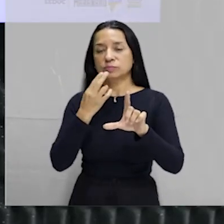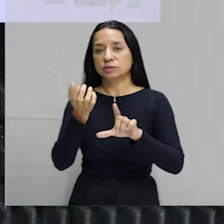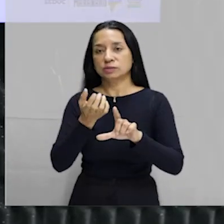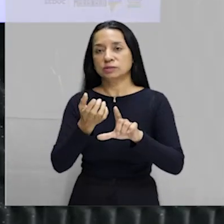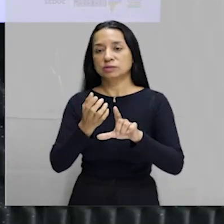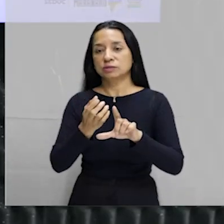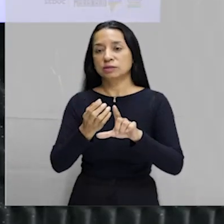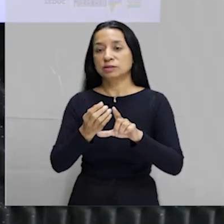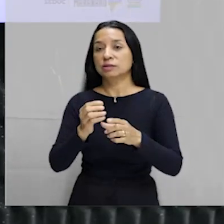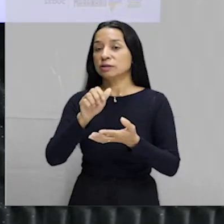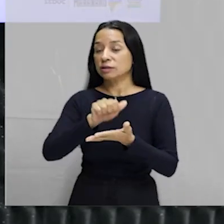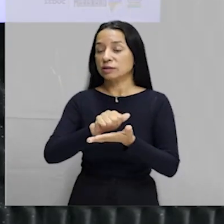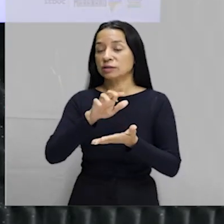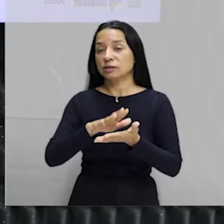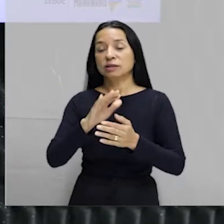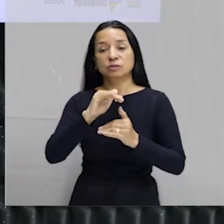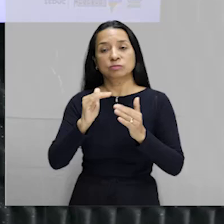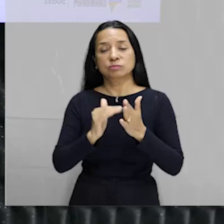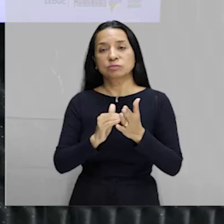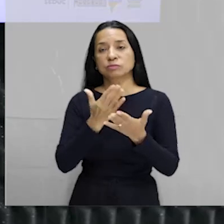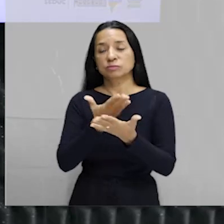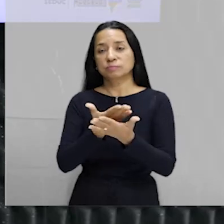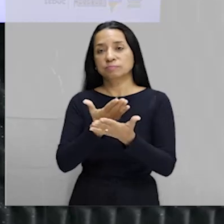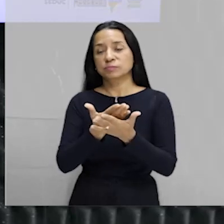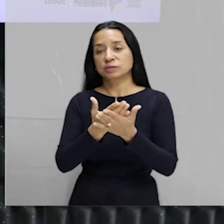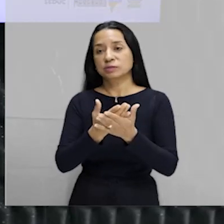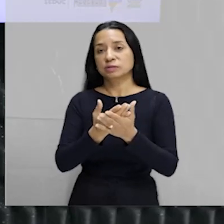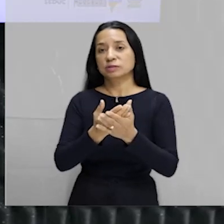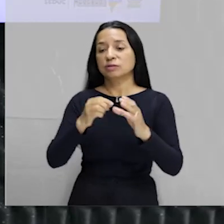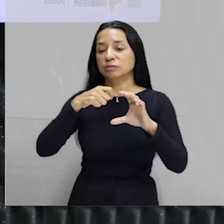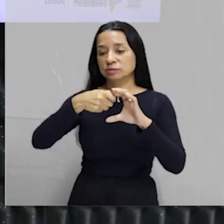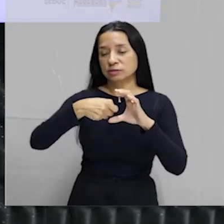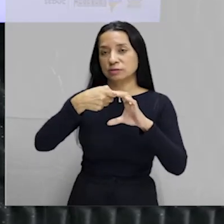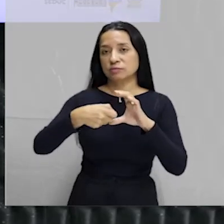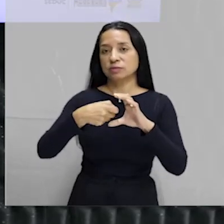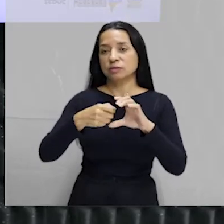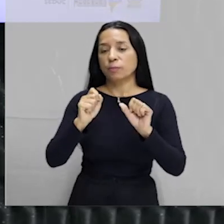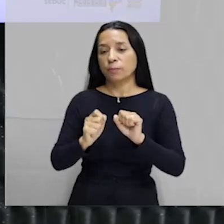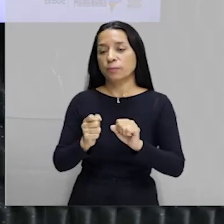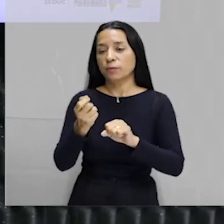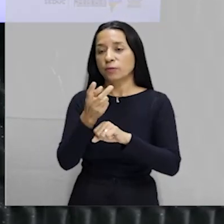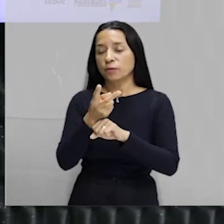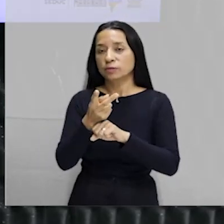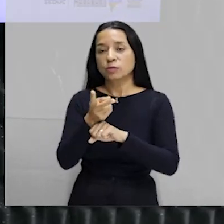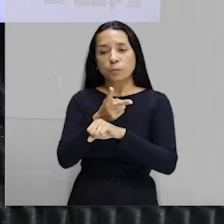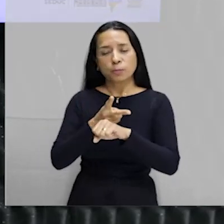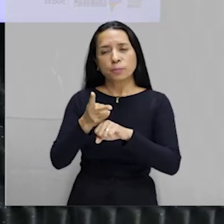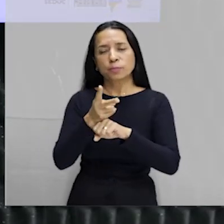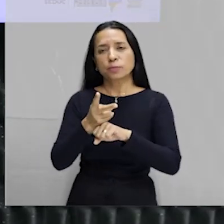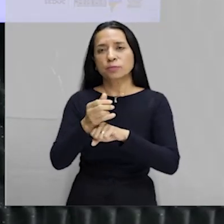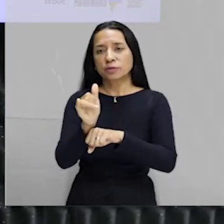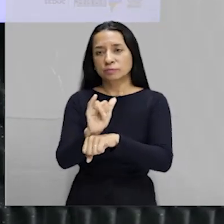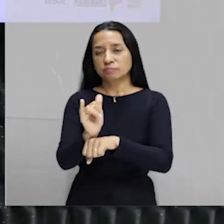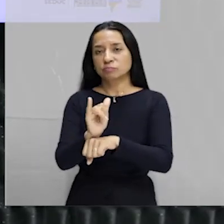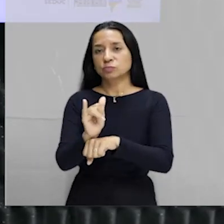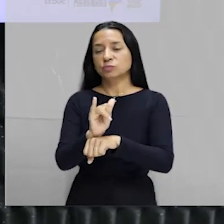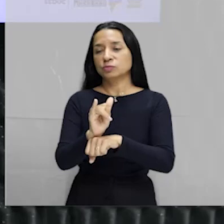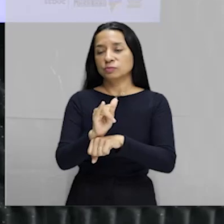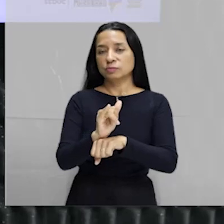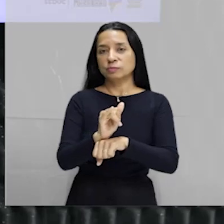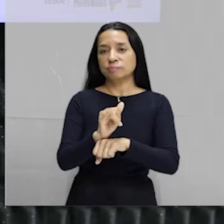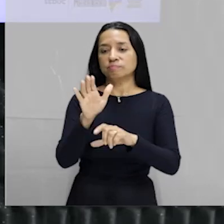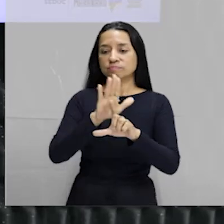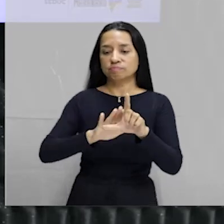ter acesso às nossas aulas gravadas, também você pode pesquisar no nosso canal no YouTube, Plataforma Gonçalves Dias também. E